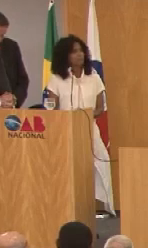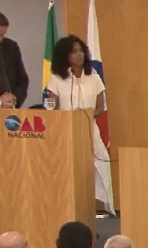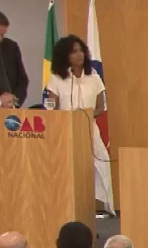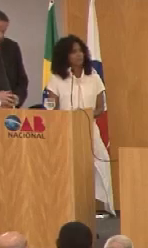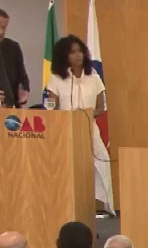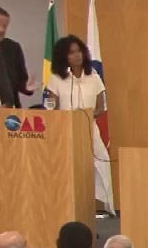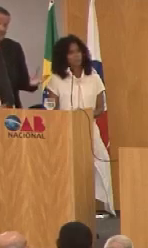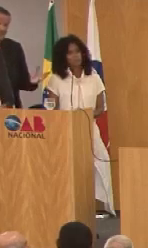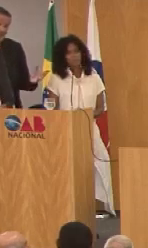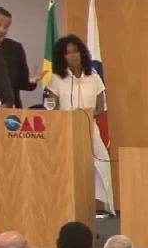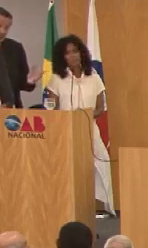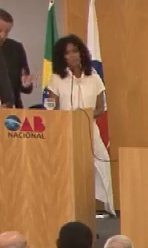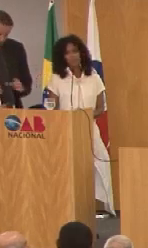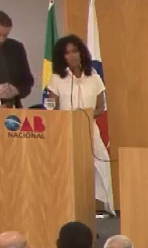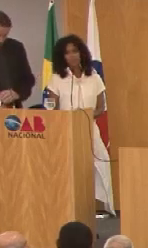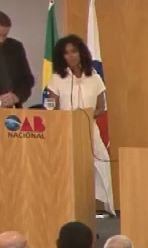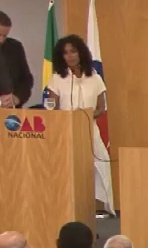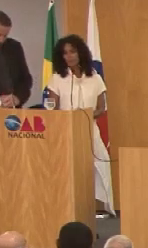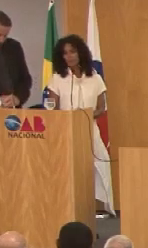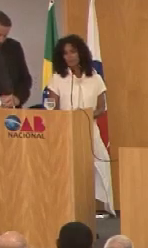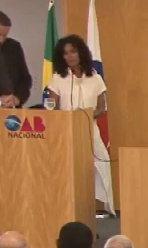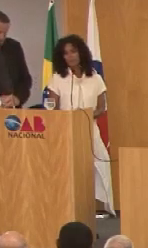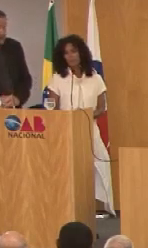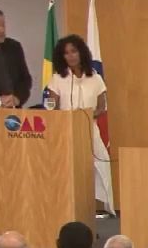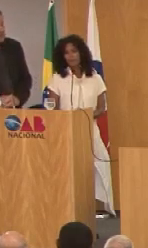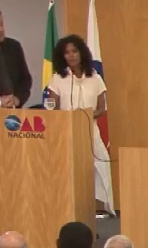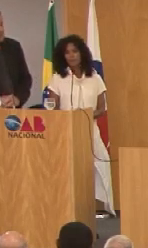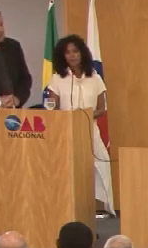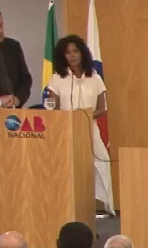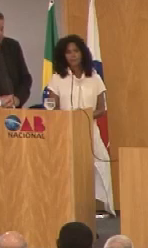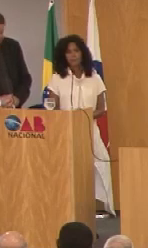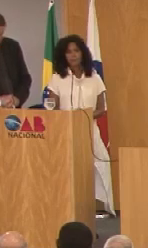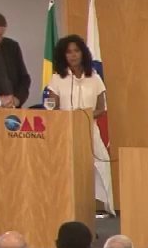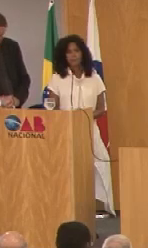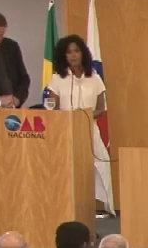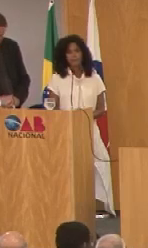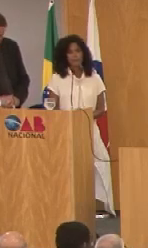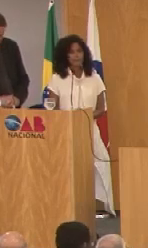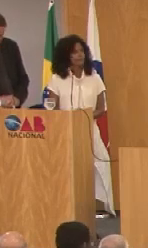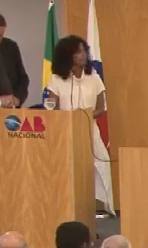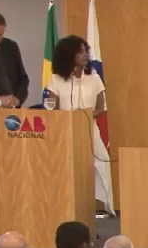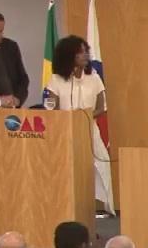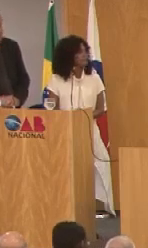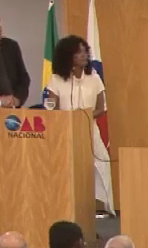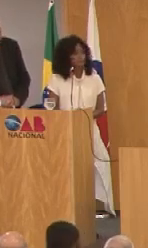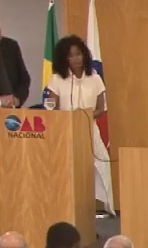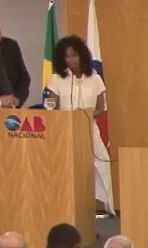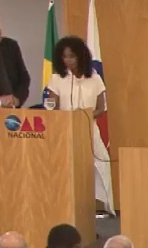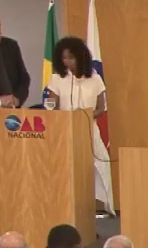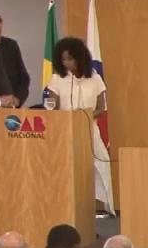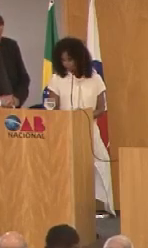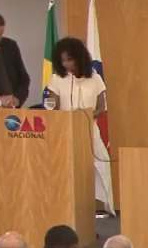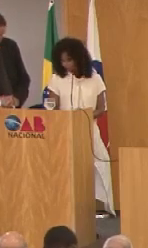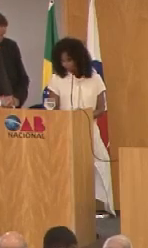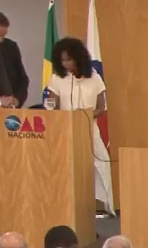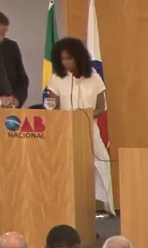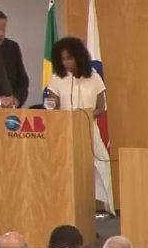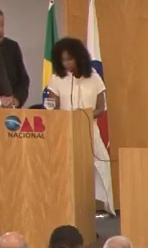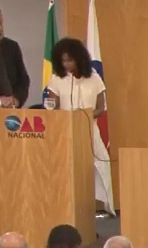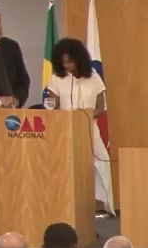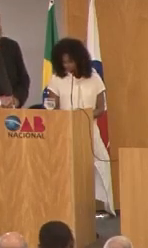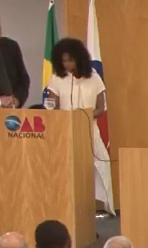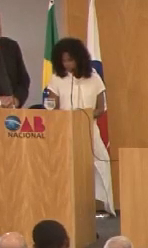de Souza. De certa forma, os dois trazem para esta mesa a voz de Prudente de Moraes